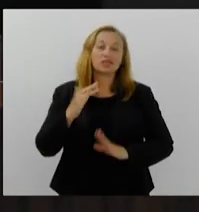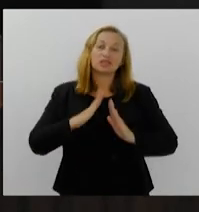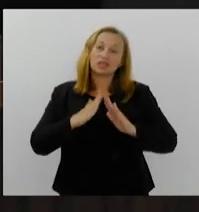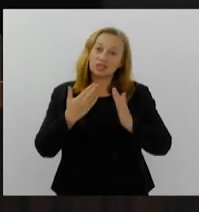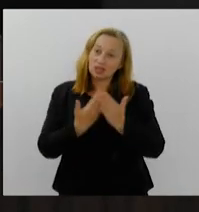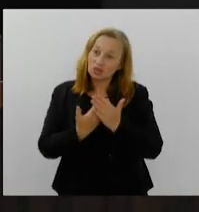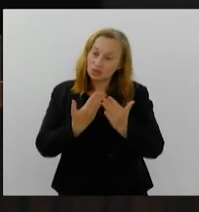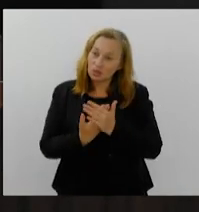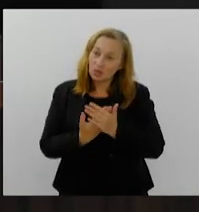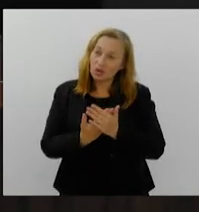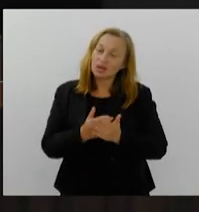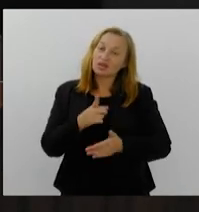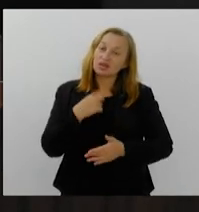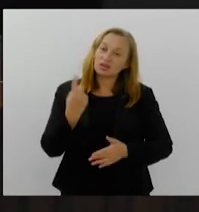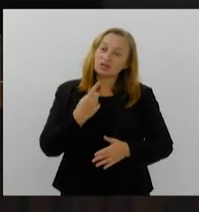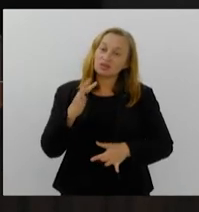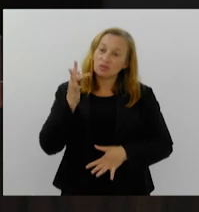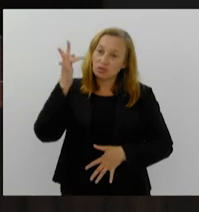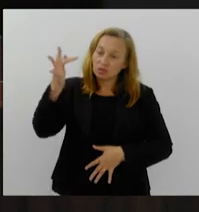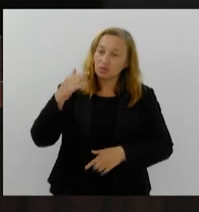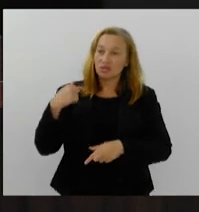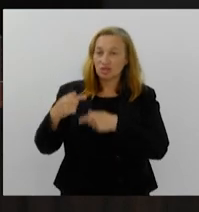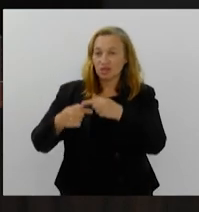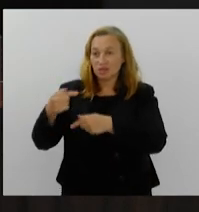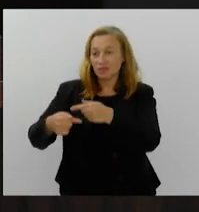escolas, as nossas futuras gerações.